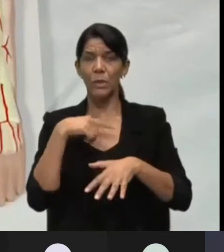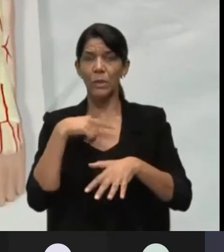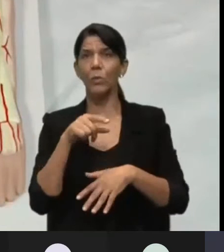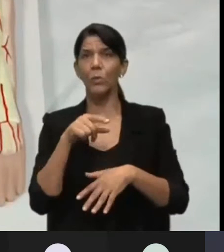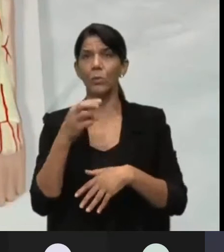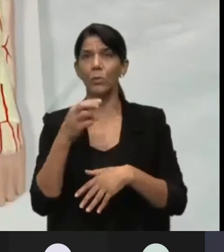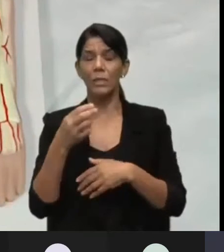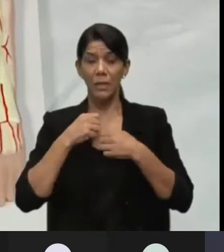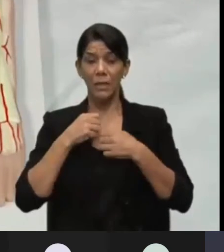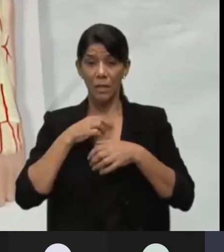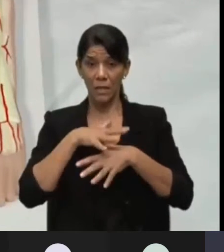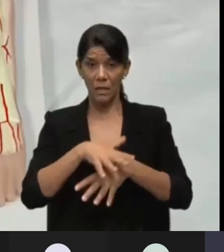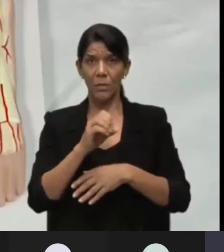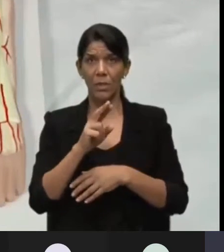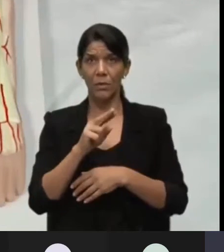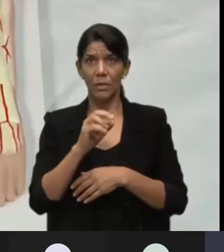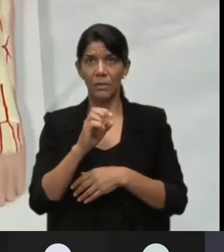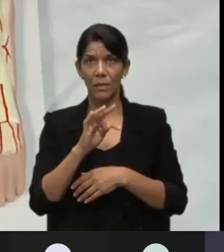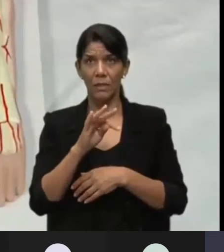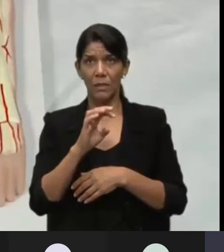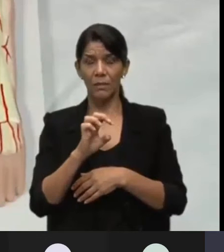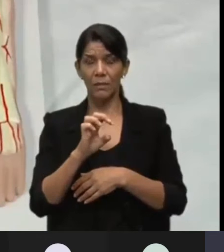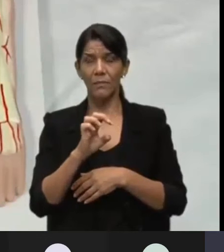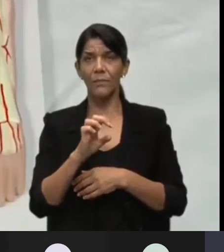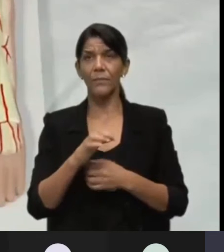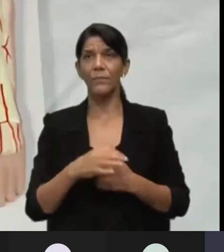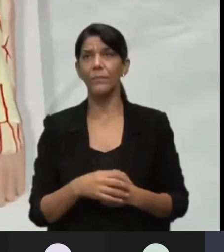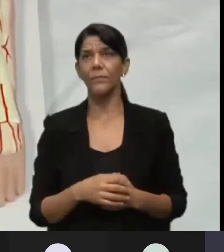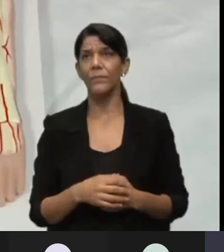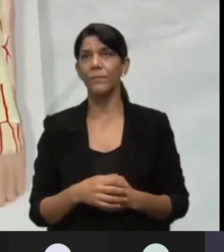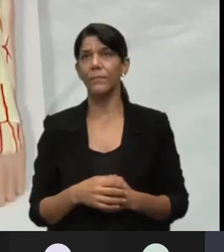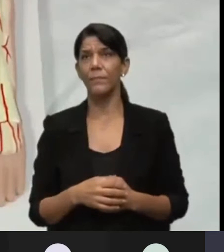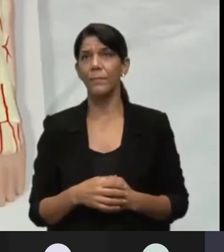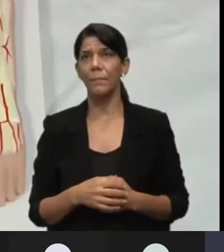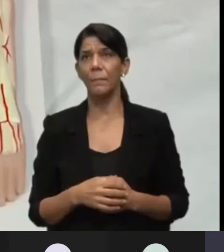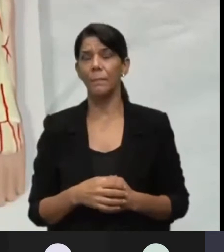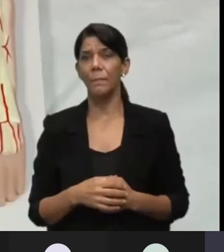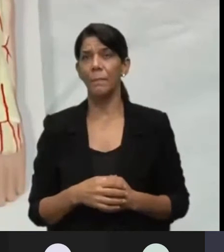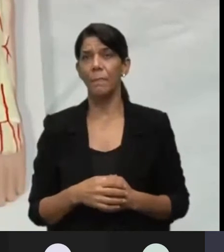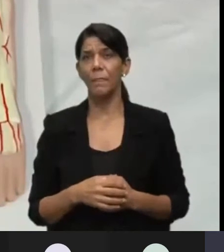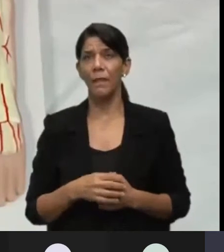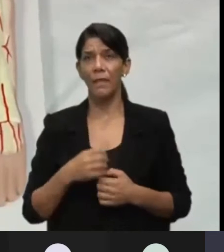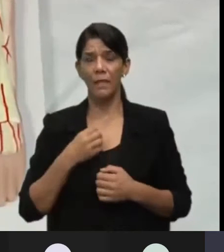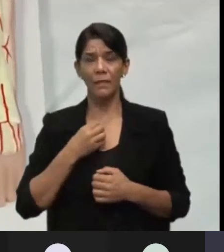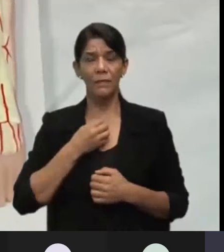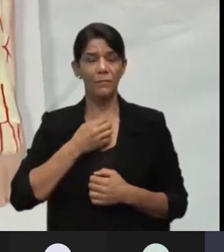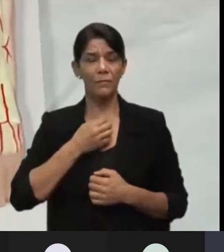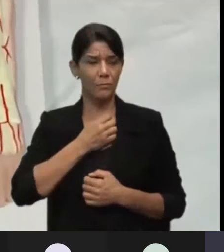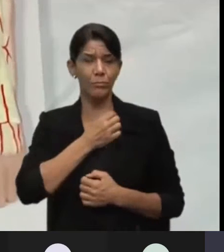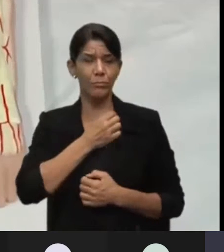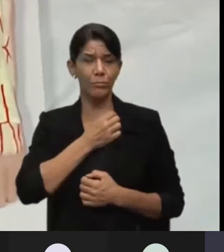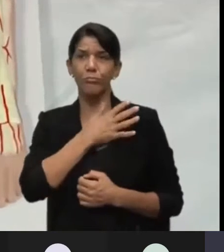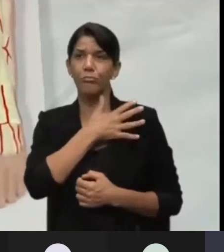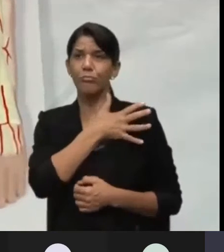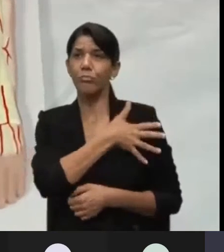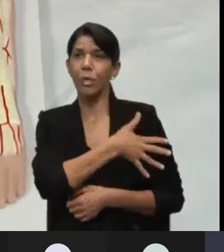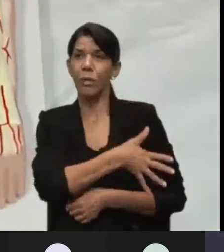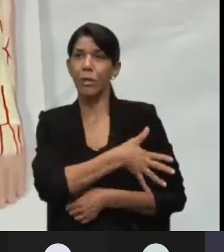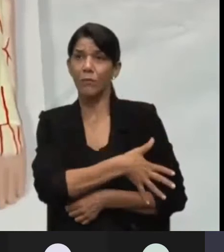os nossos 3 ramos da aorta ascendente aqui, né? Então, aqui, este ramo vai